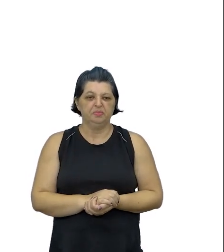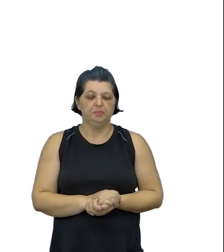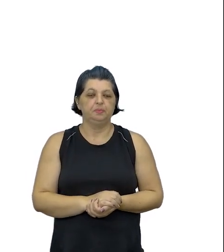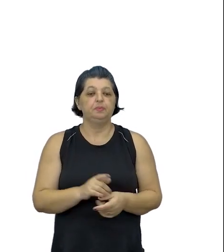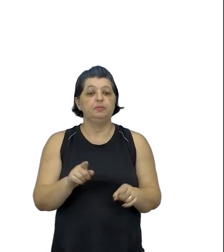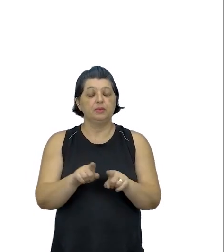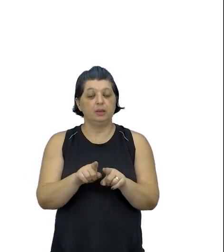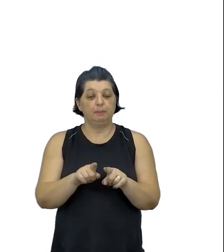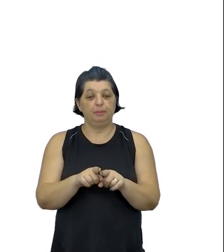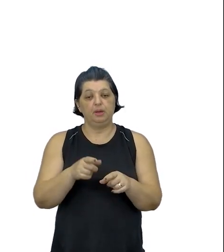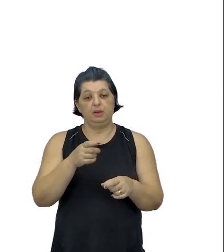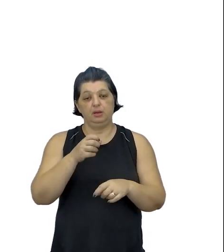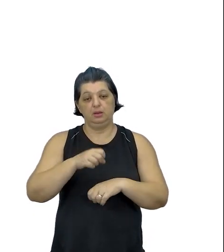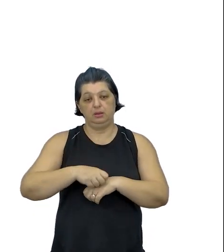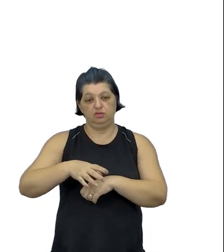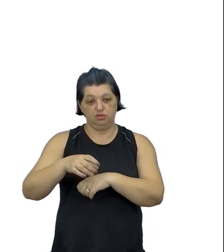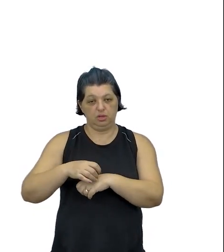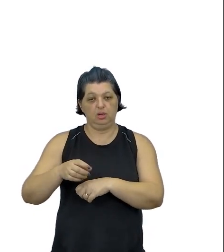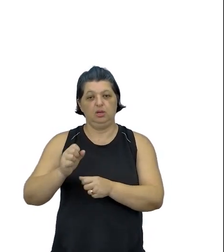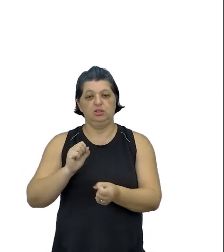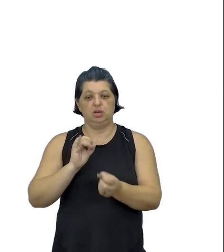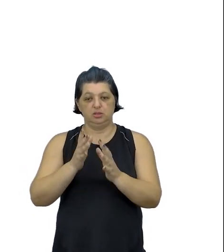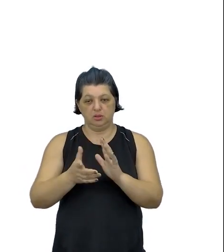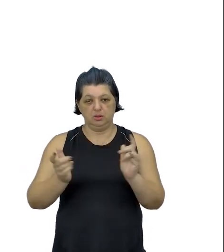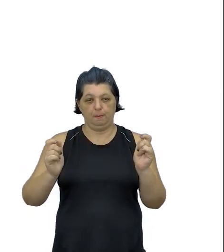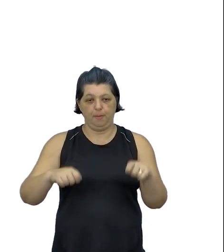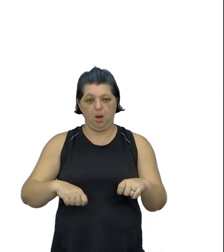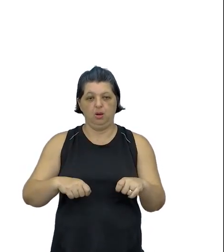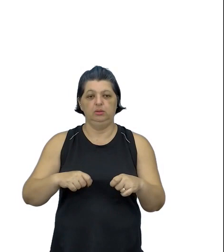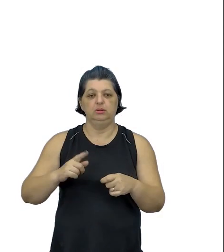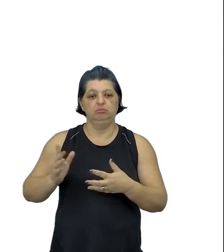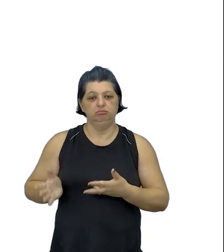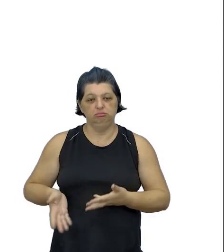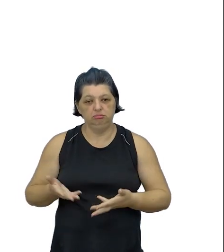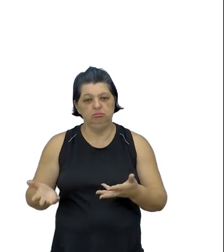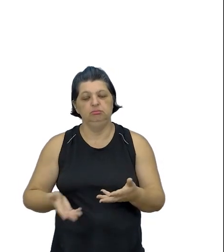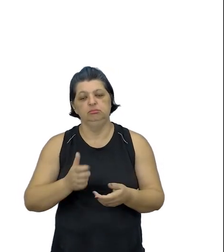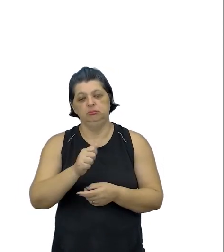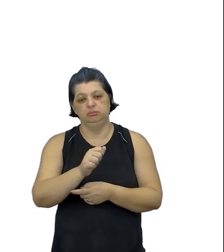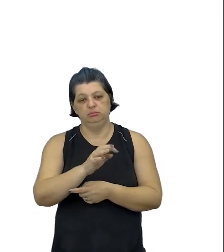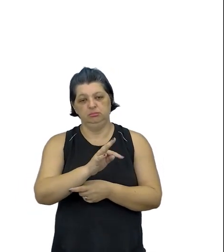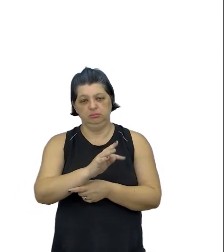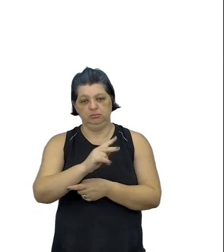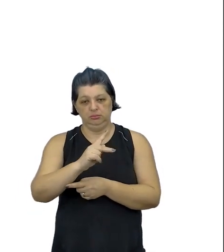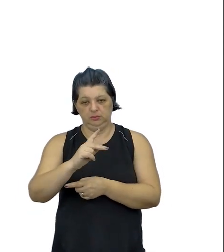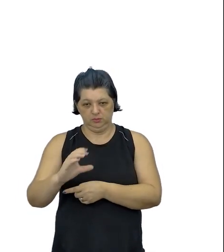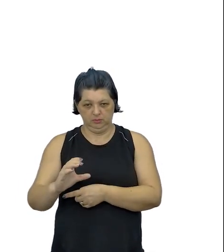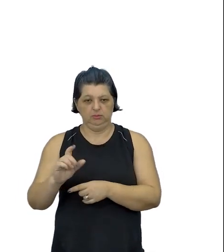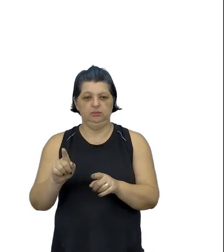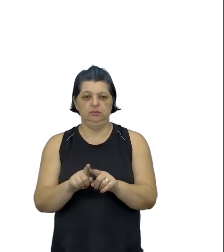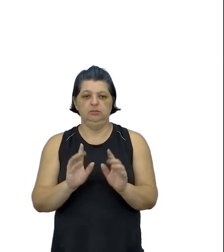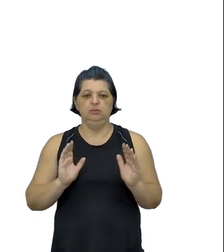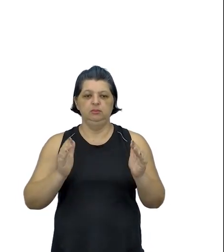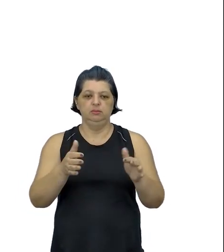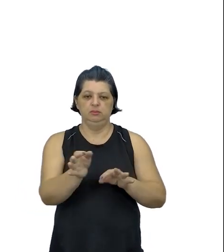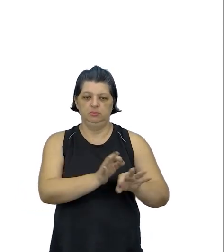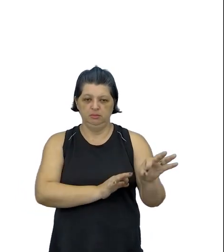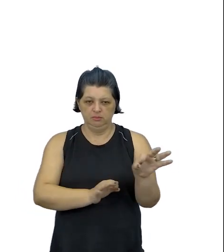Sugerimos ações para que possam fortalecer o desdobramento da TPC, com foco na organização da gestão da sala de